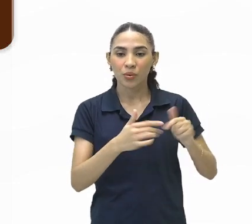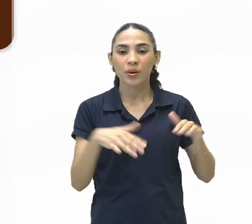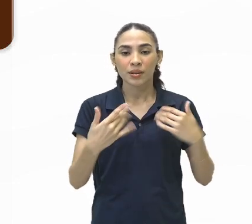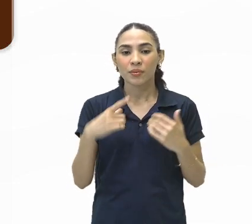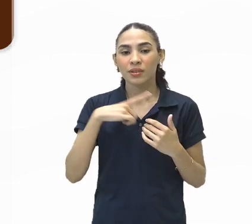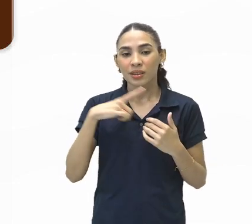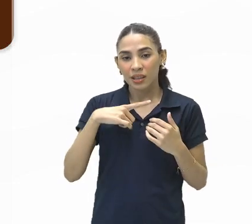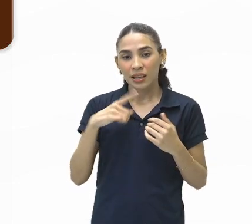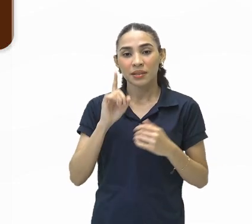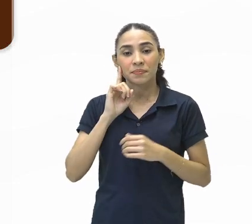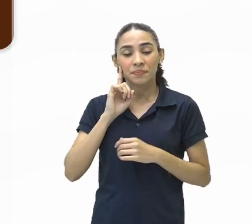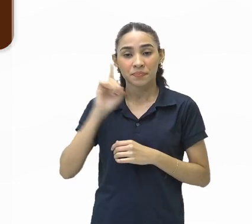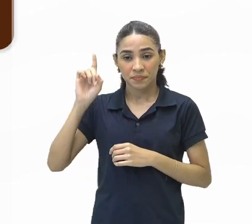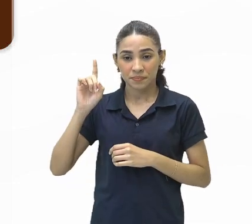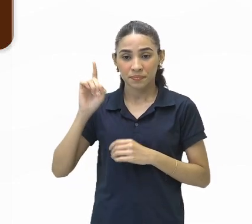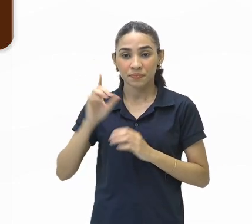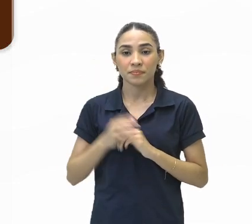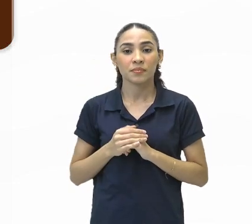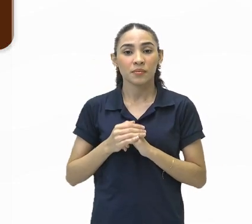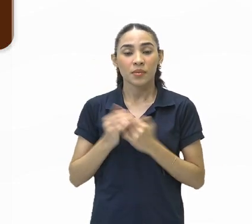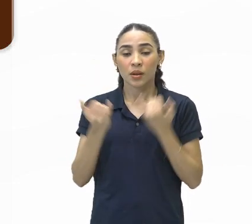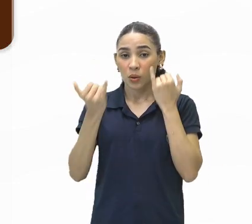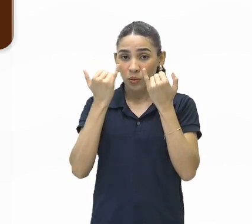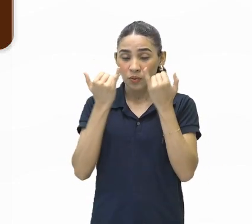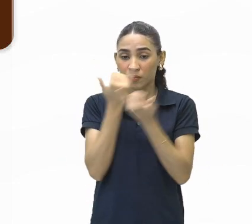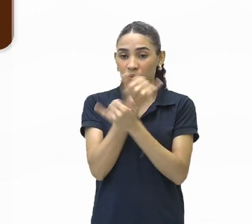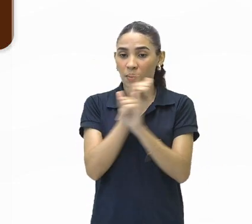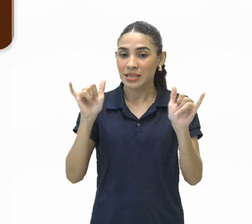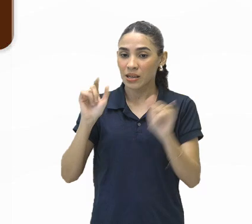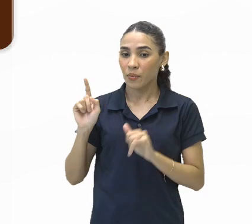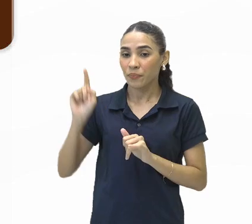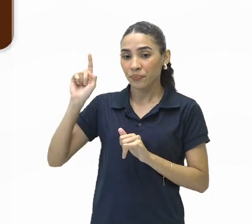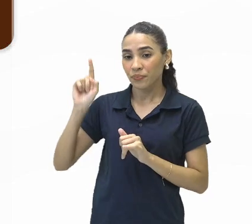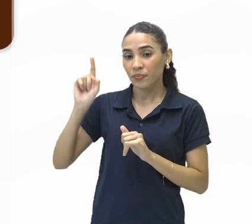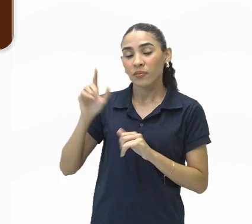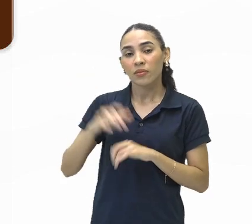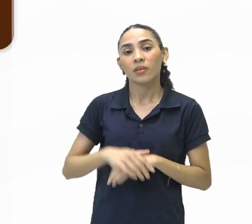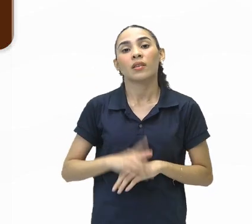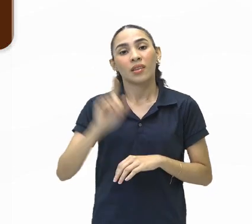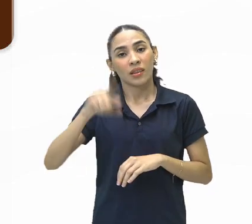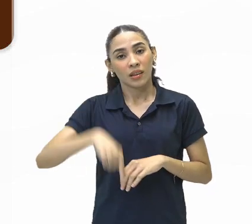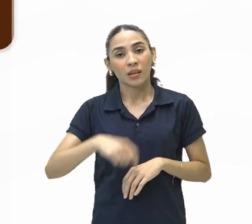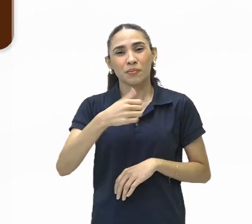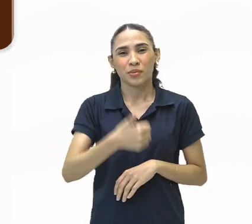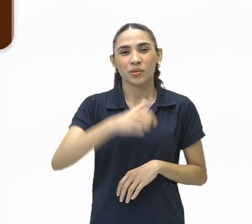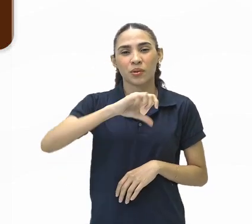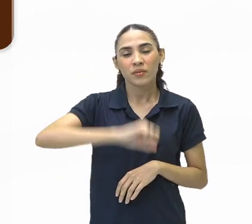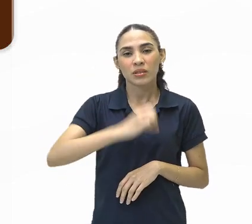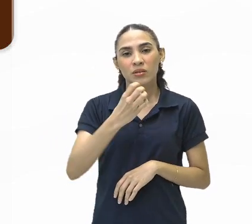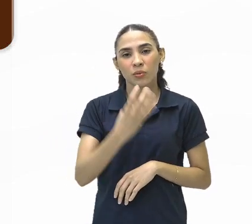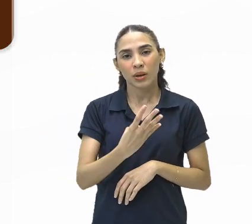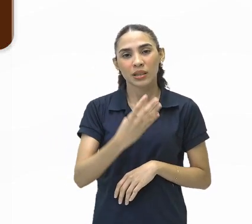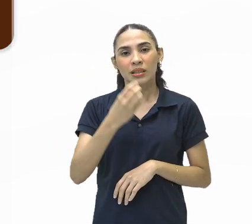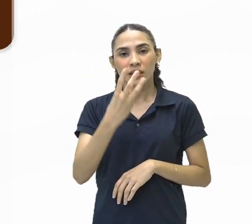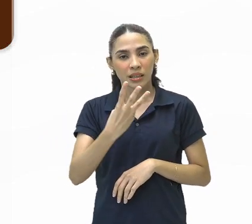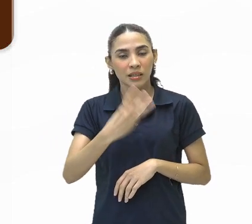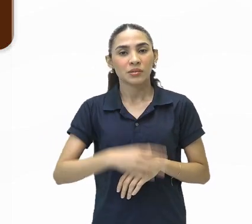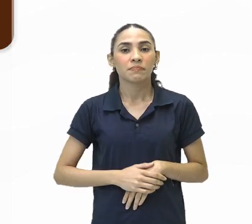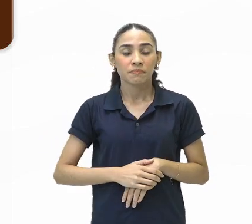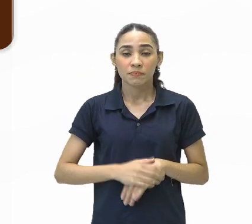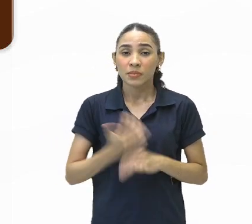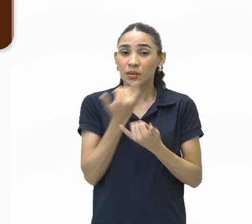aqui uma notícia, né, de jornal, que é uma reportagem de 1943, em